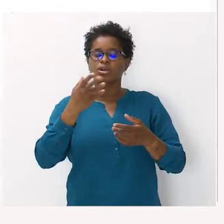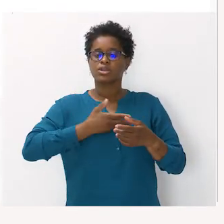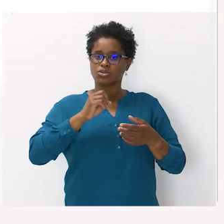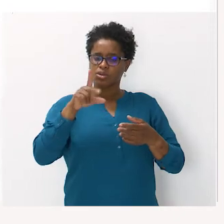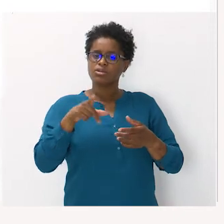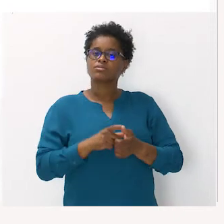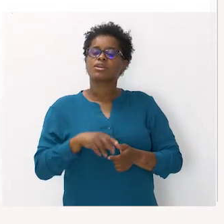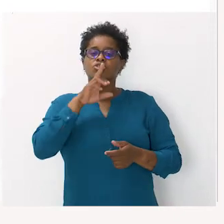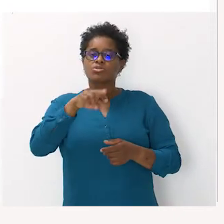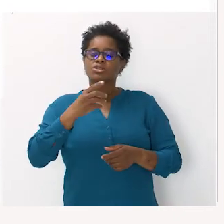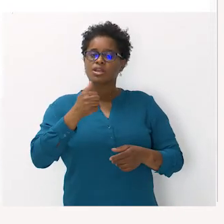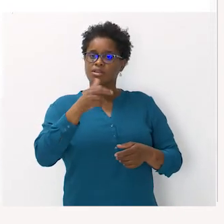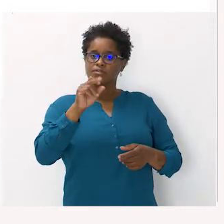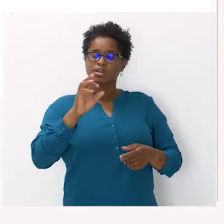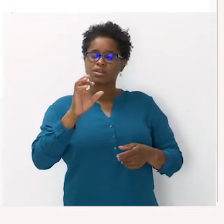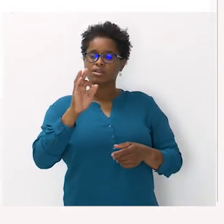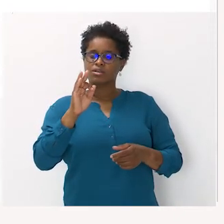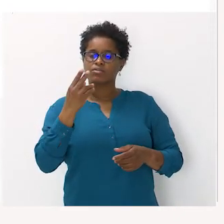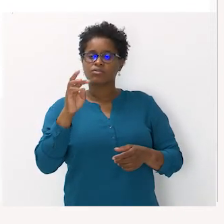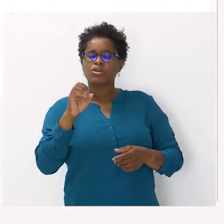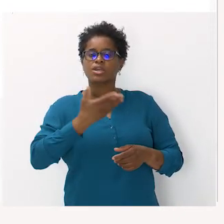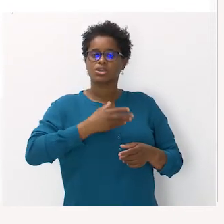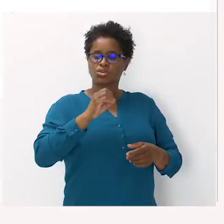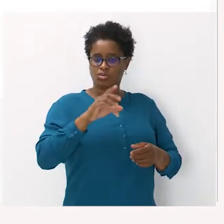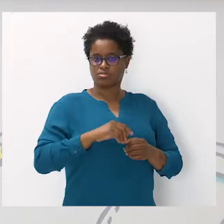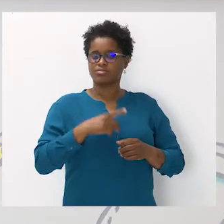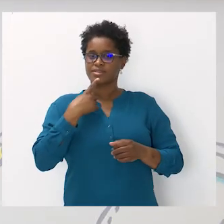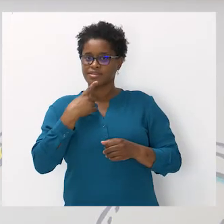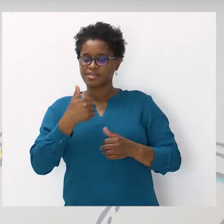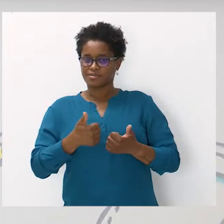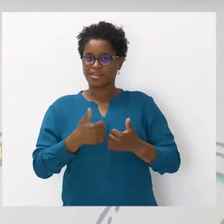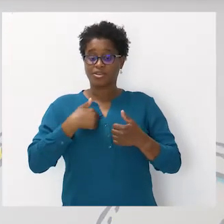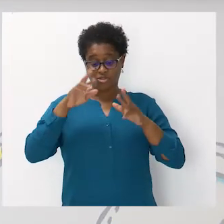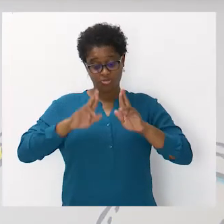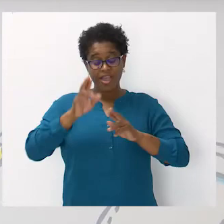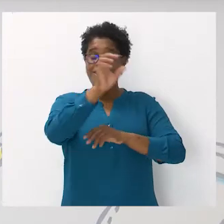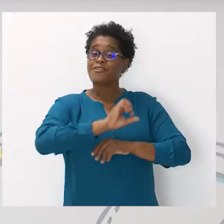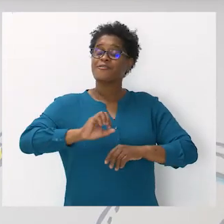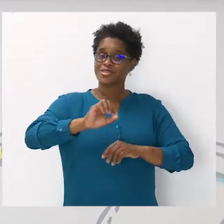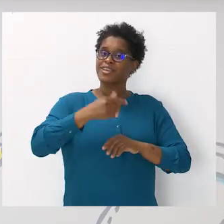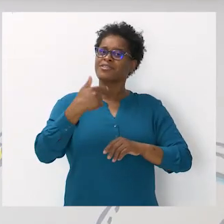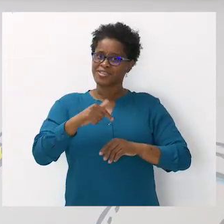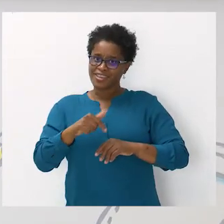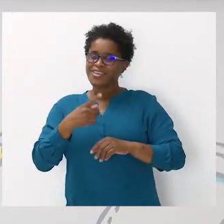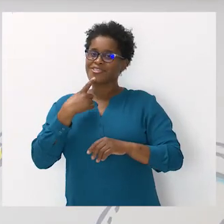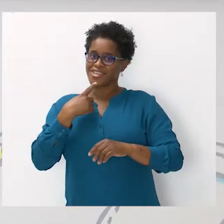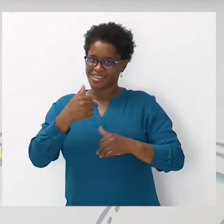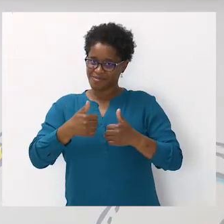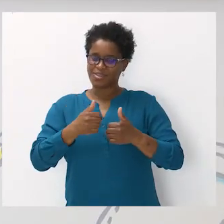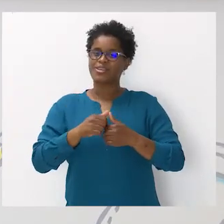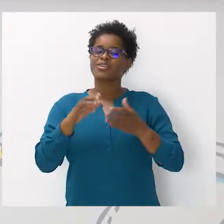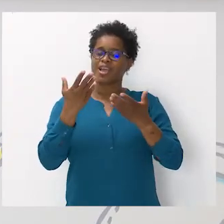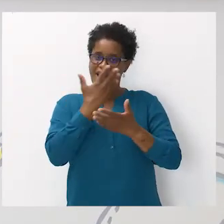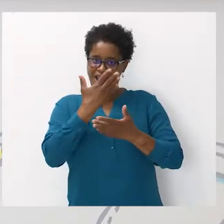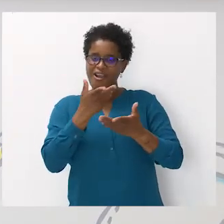resposta será Frankfurt e Dortmund. Certo? Bom, eu espero que vocês estejam a entender